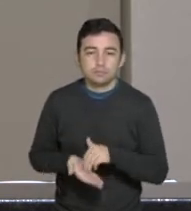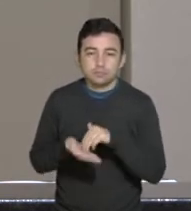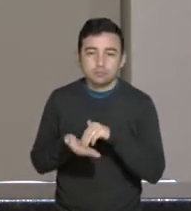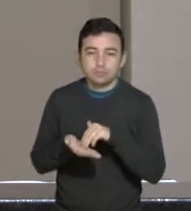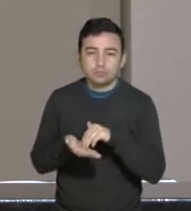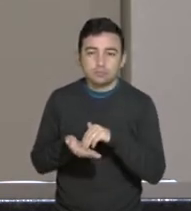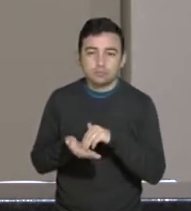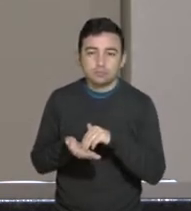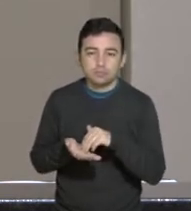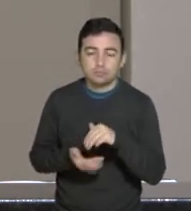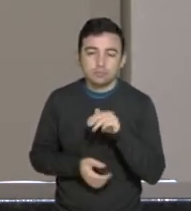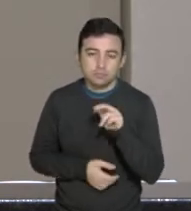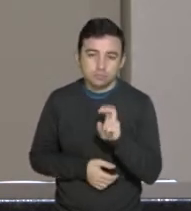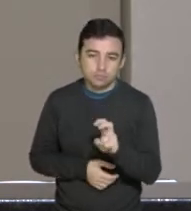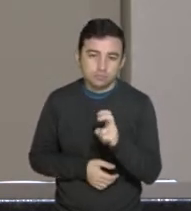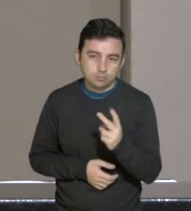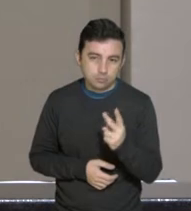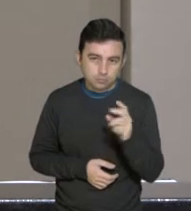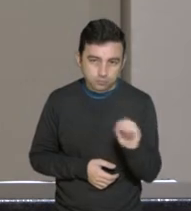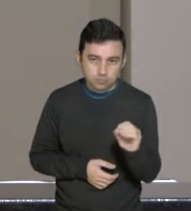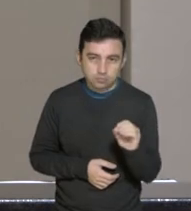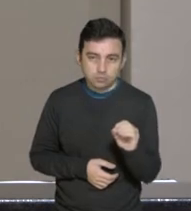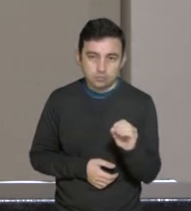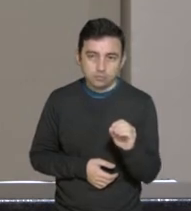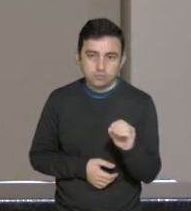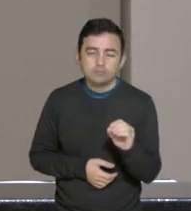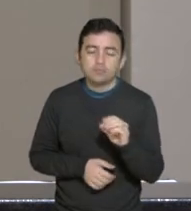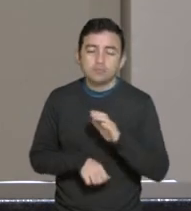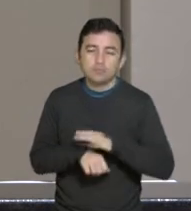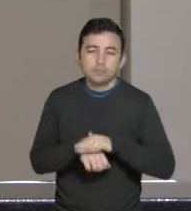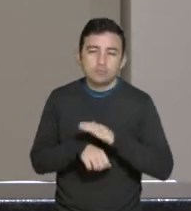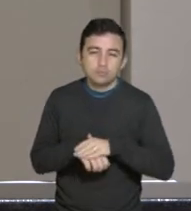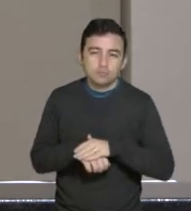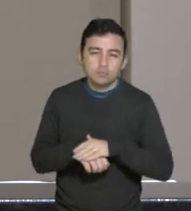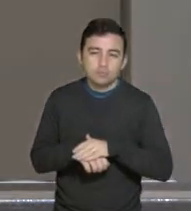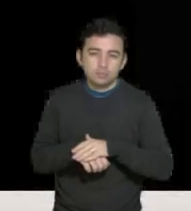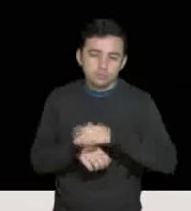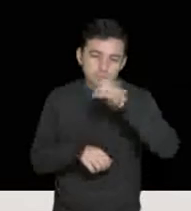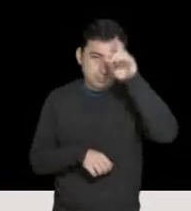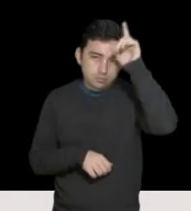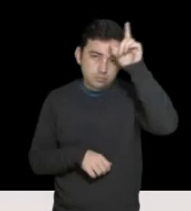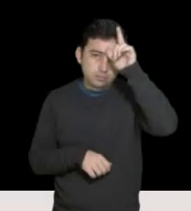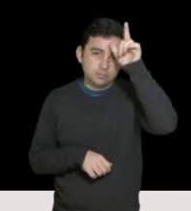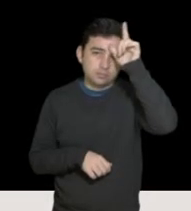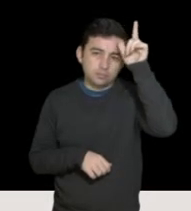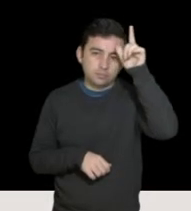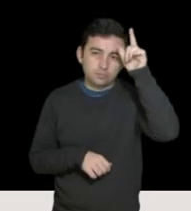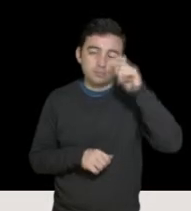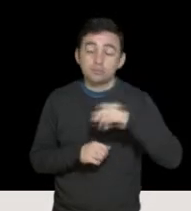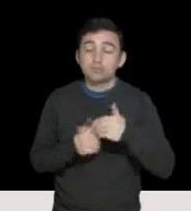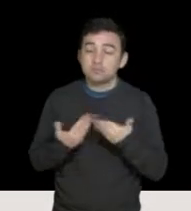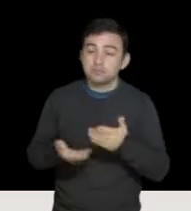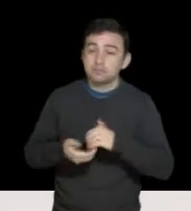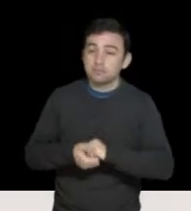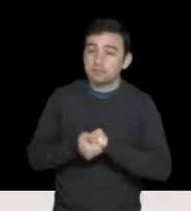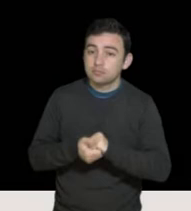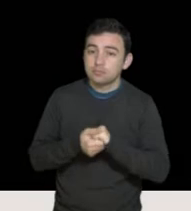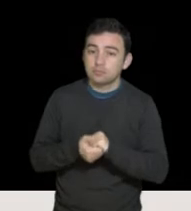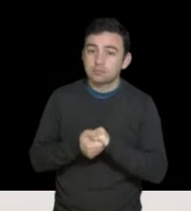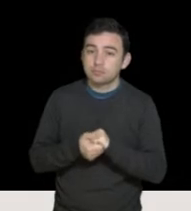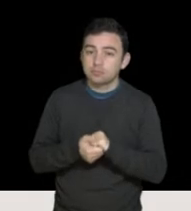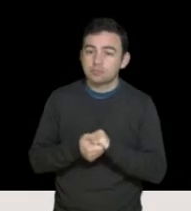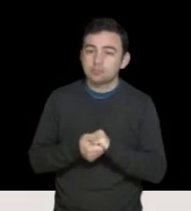Moção de 520 tem como autor deputado Sargento Lima, cumprimentando